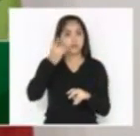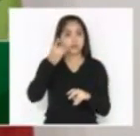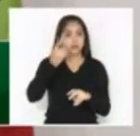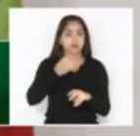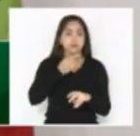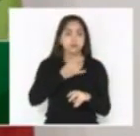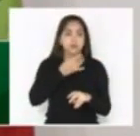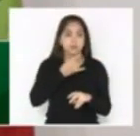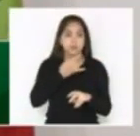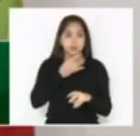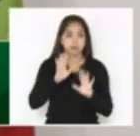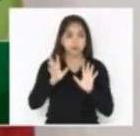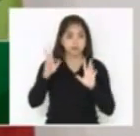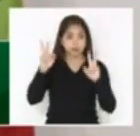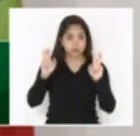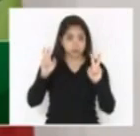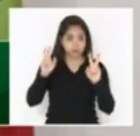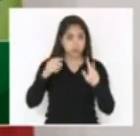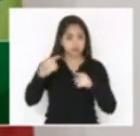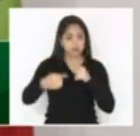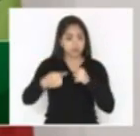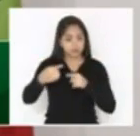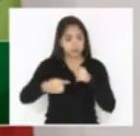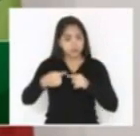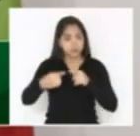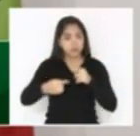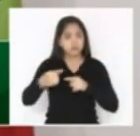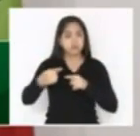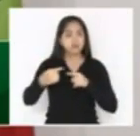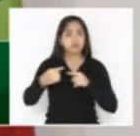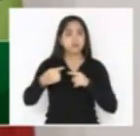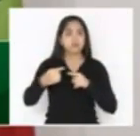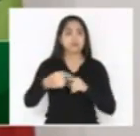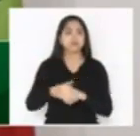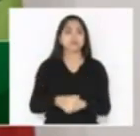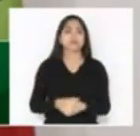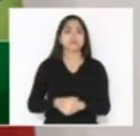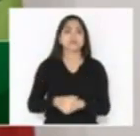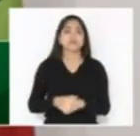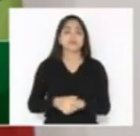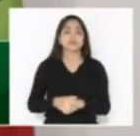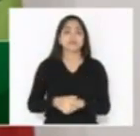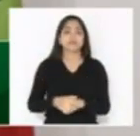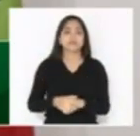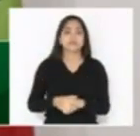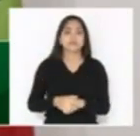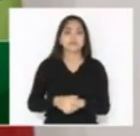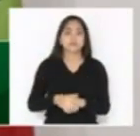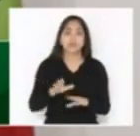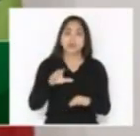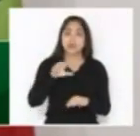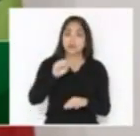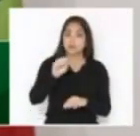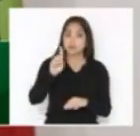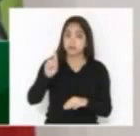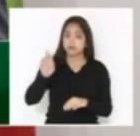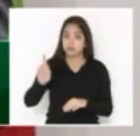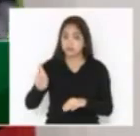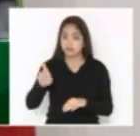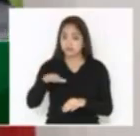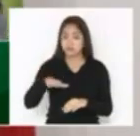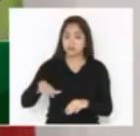Cobalcini levantou aqui e norteou os comentários com relação às secretarias regionais.